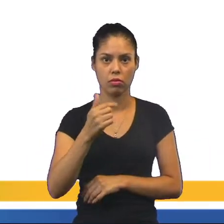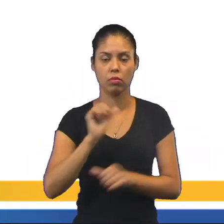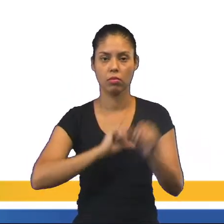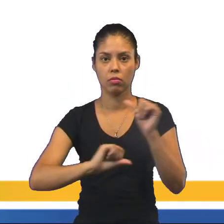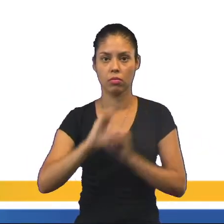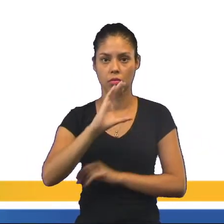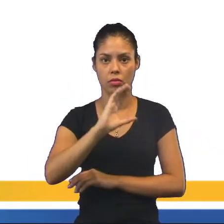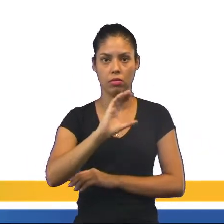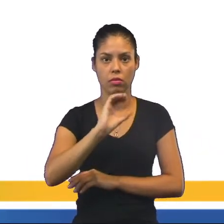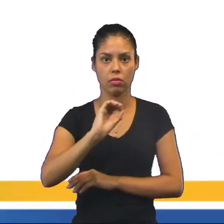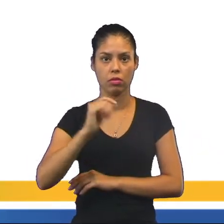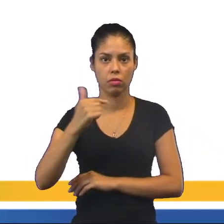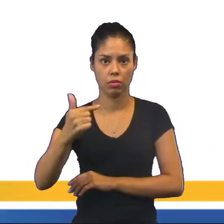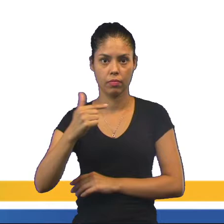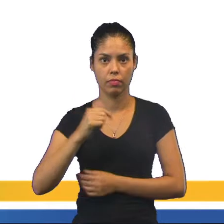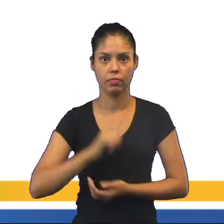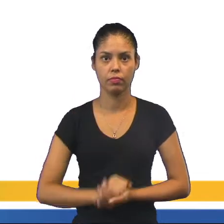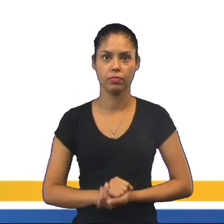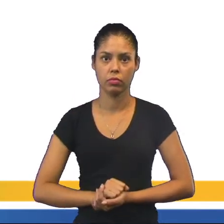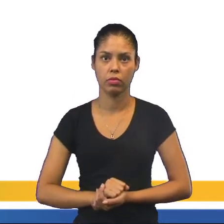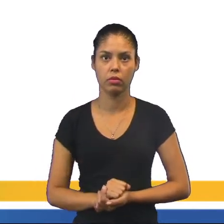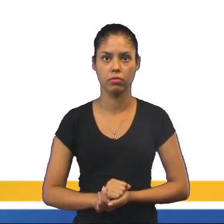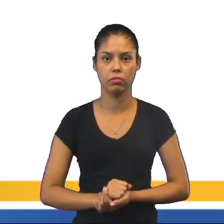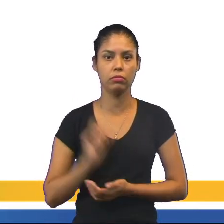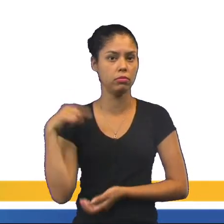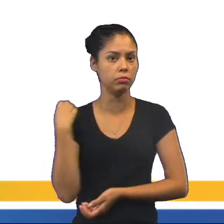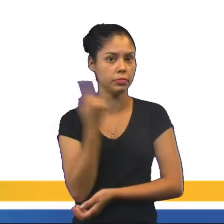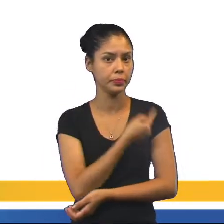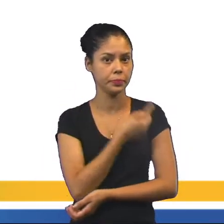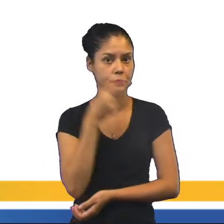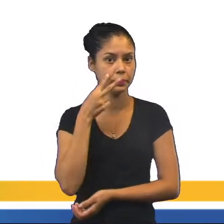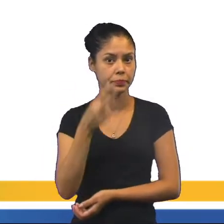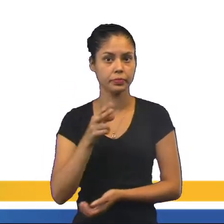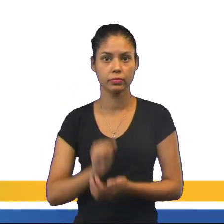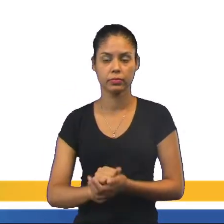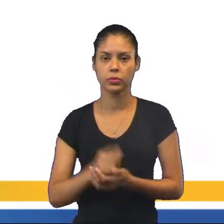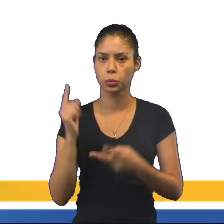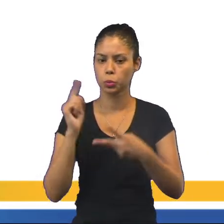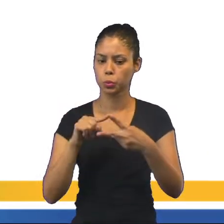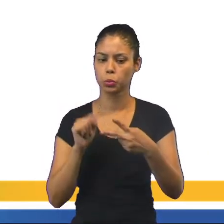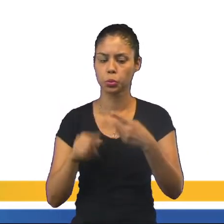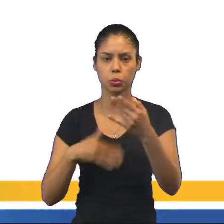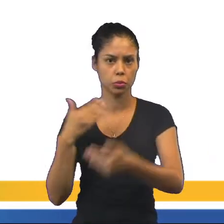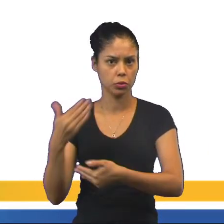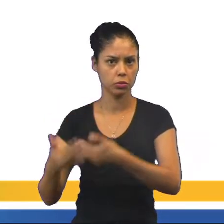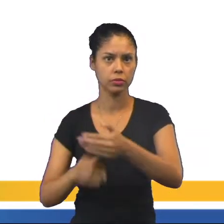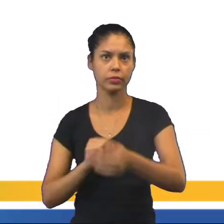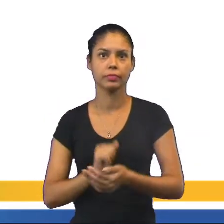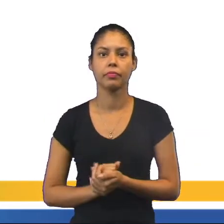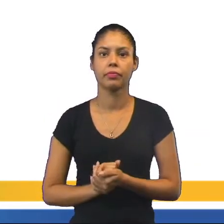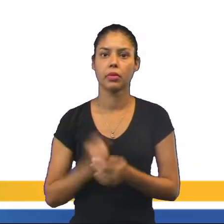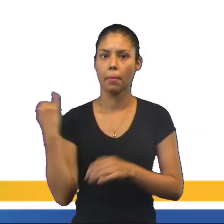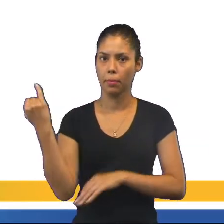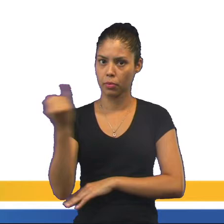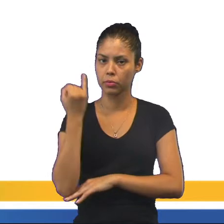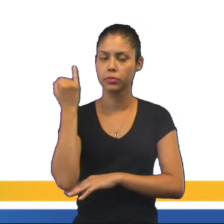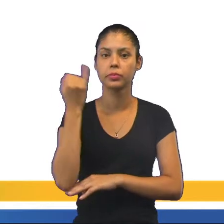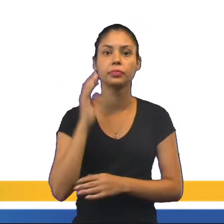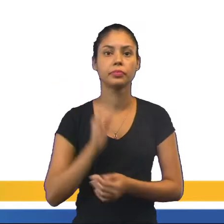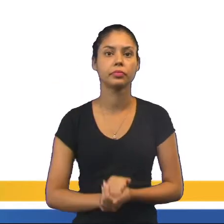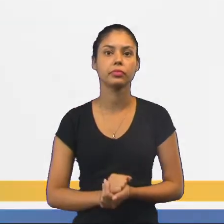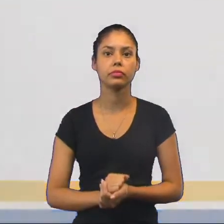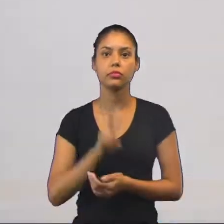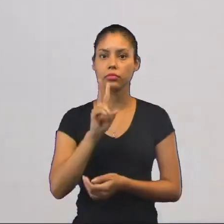pelo gás carbônico. E a gente vai ver que ambos os processos são essenciais, vão